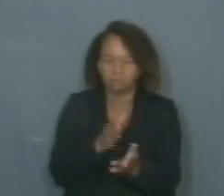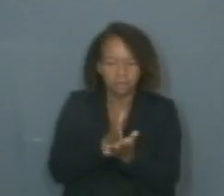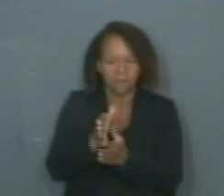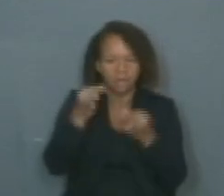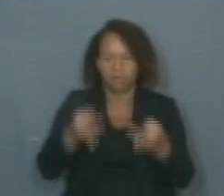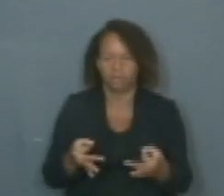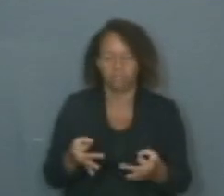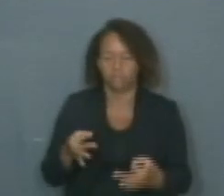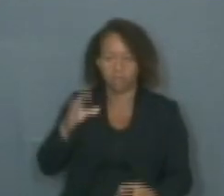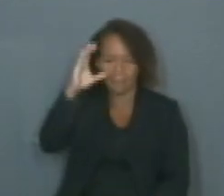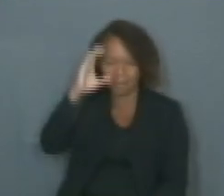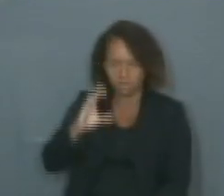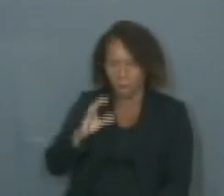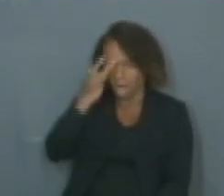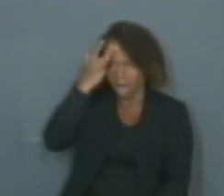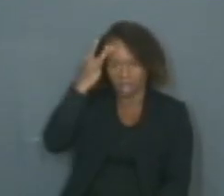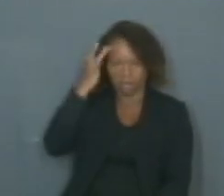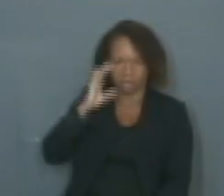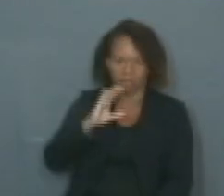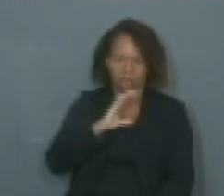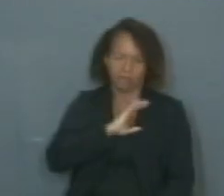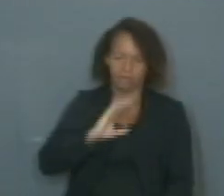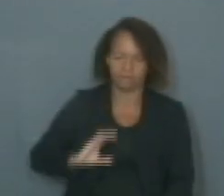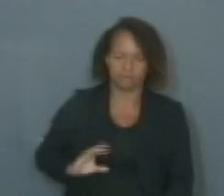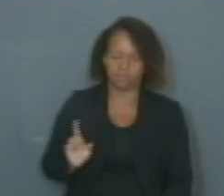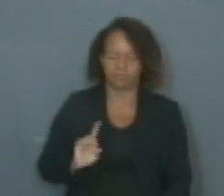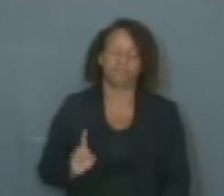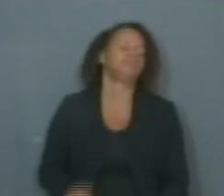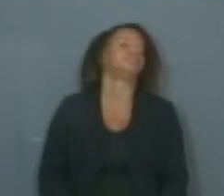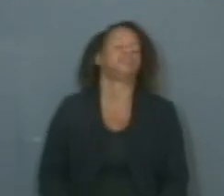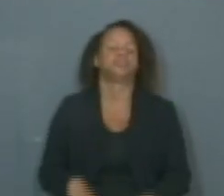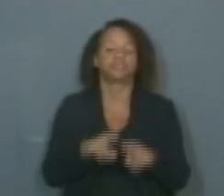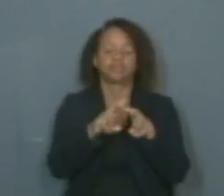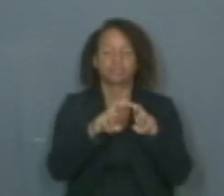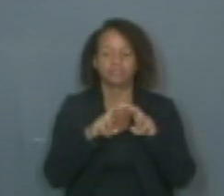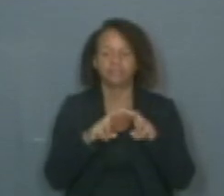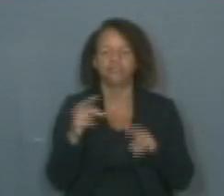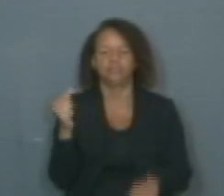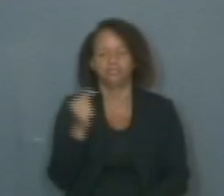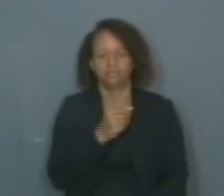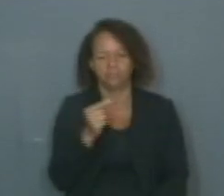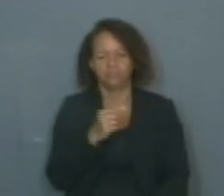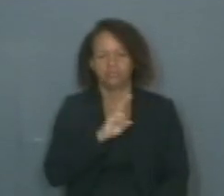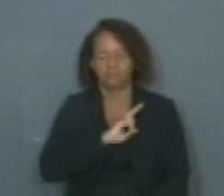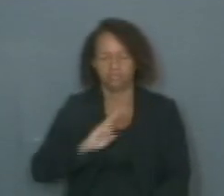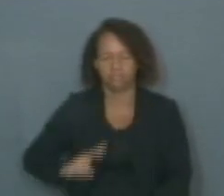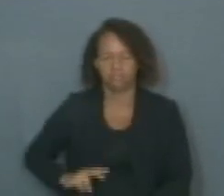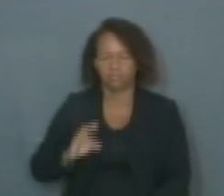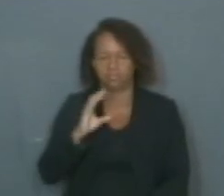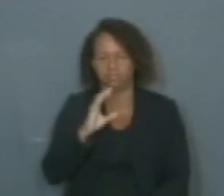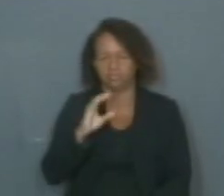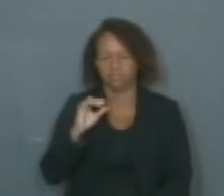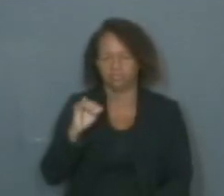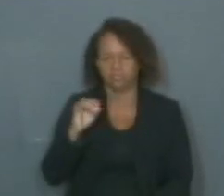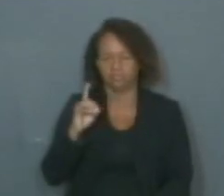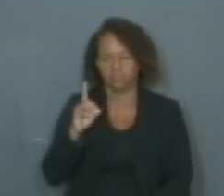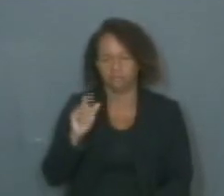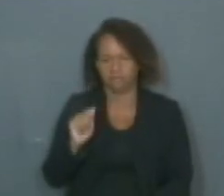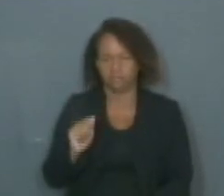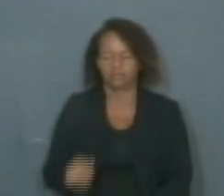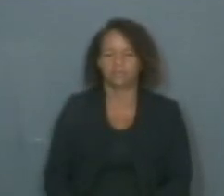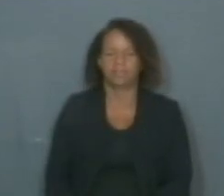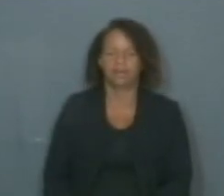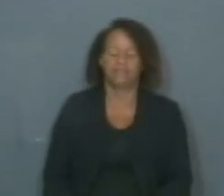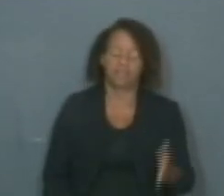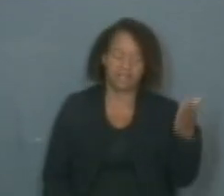Isso não é cristão. Falando sobre o requerimento da vereadora Cida Pedrosa.